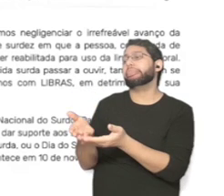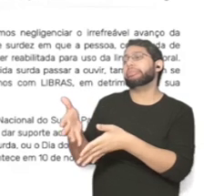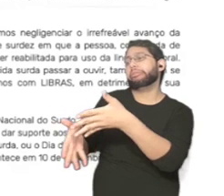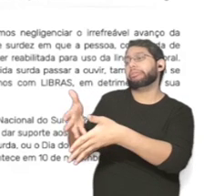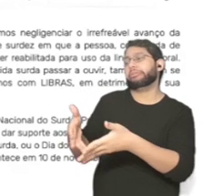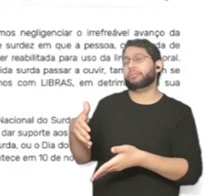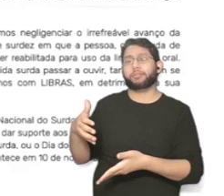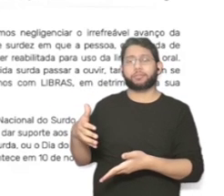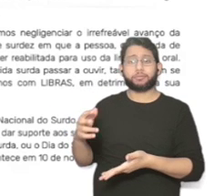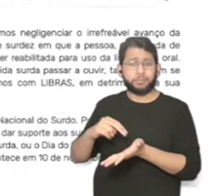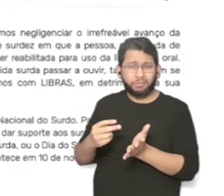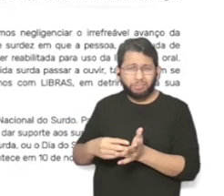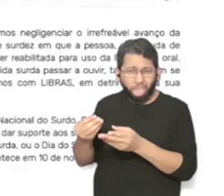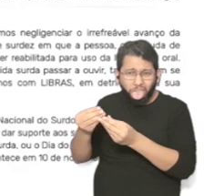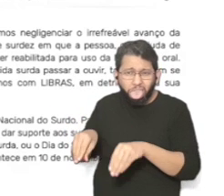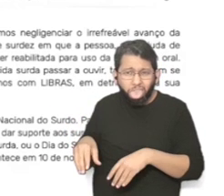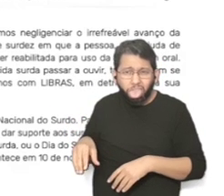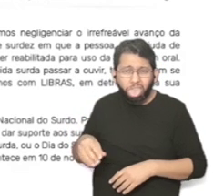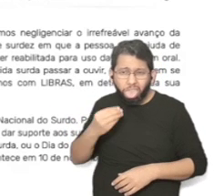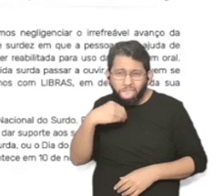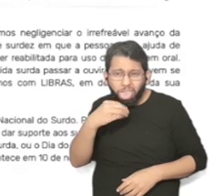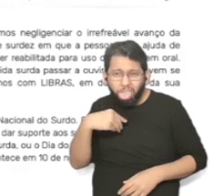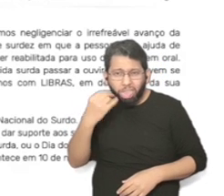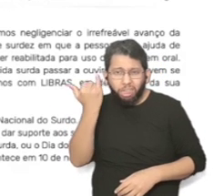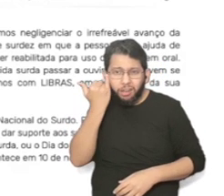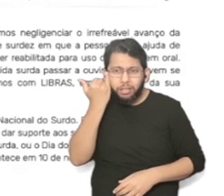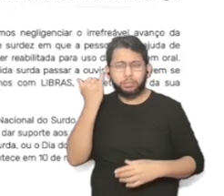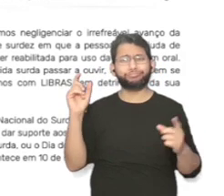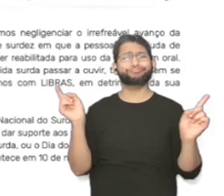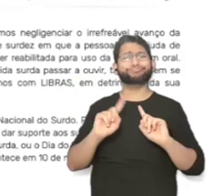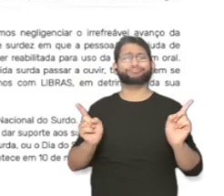Ele vai falar, né, que o universo